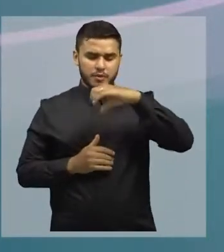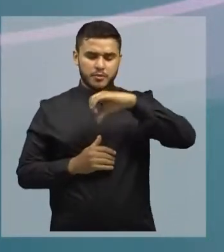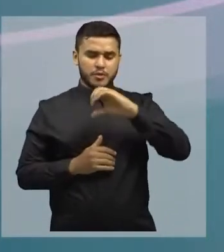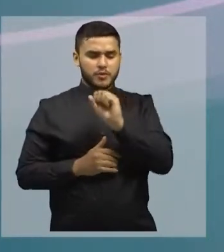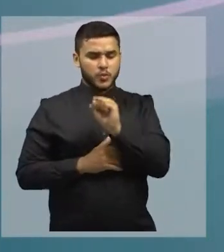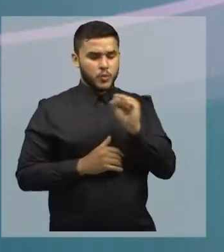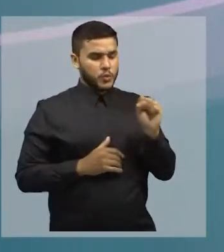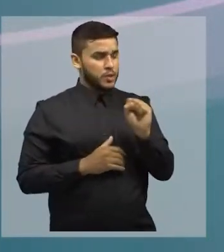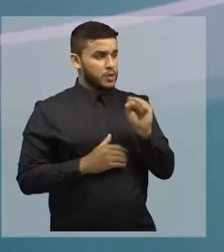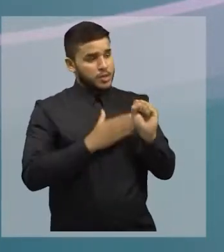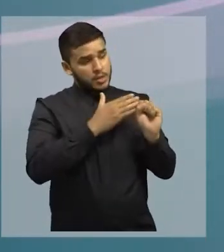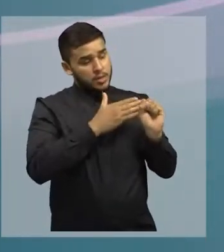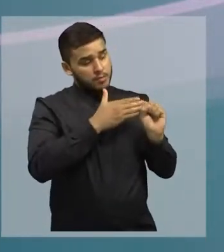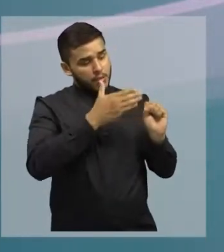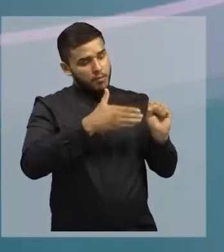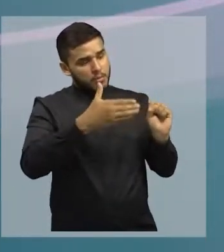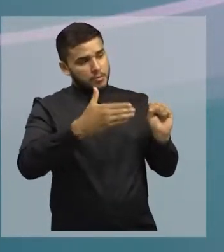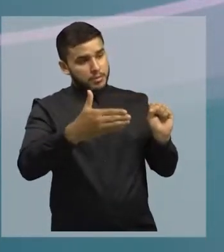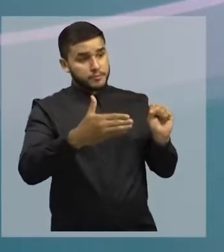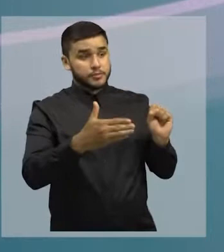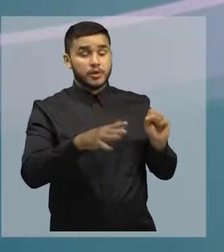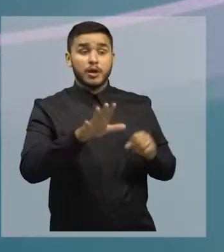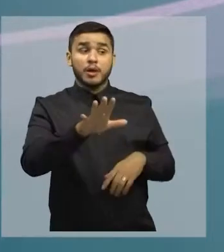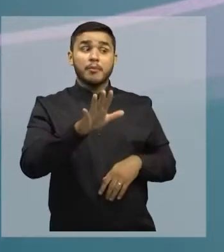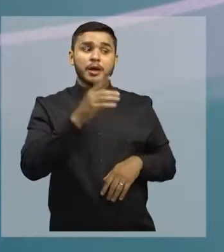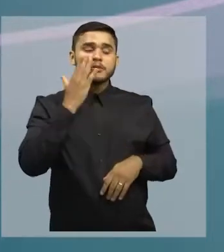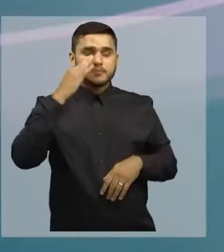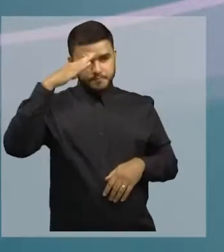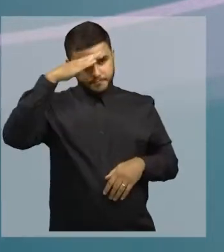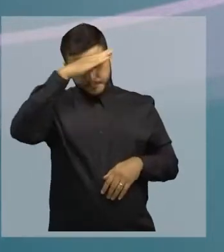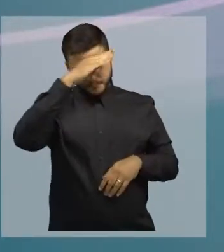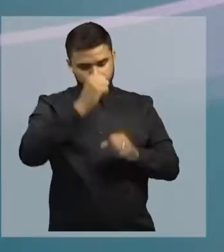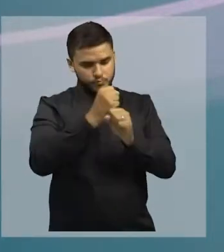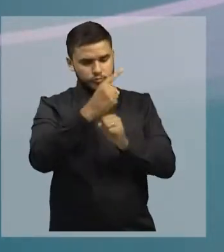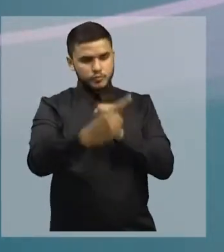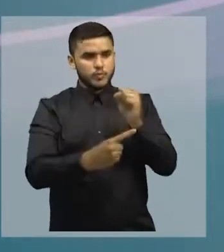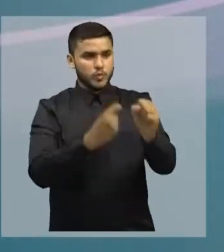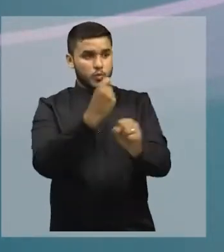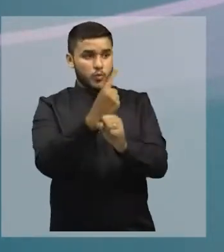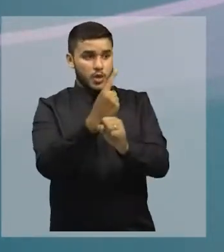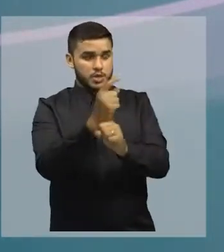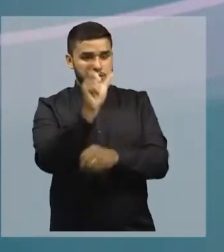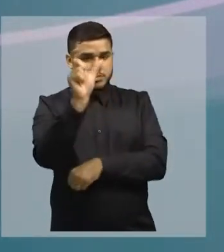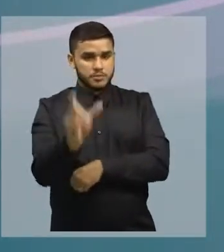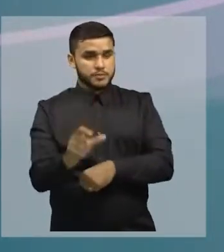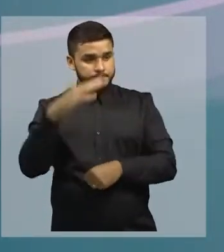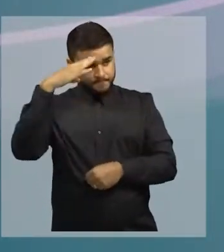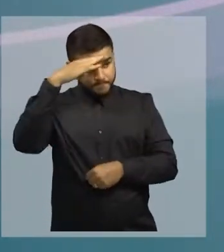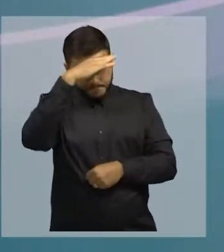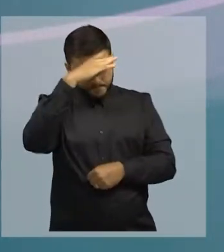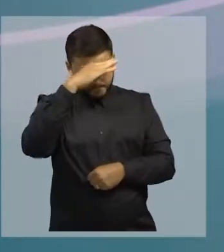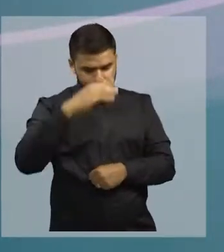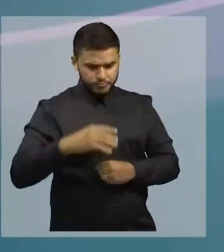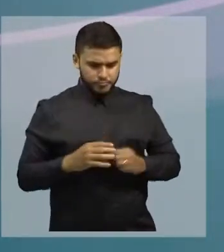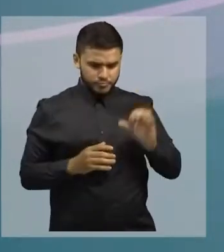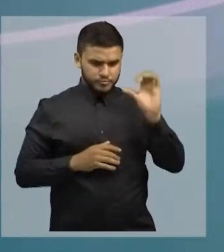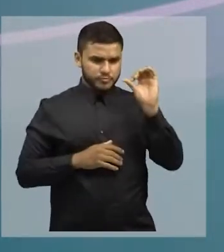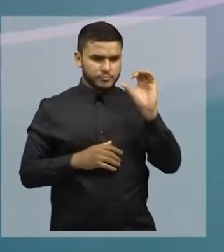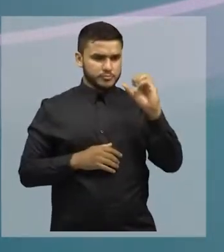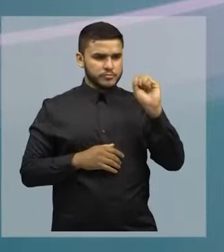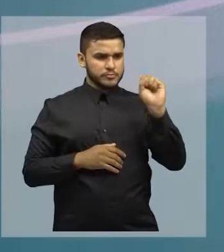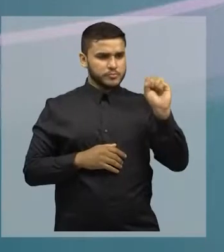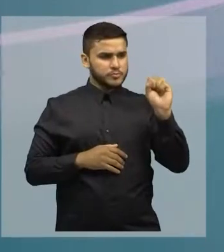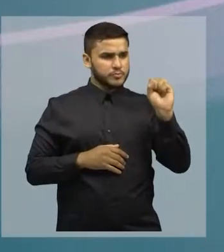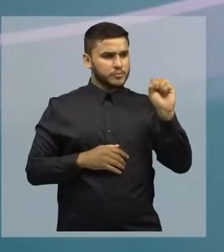pior presidente no primeiro ano de mandato. Houve despencou de 68% para valores de bom e ótimo